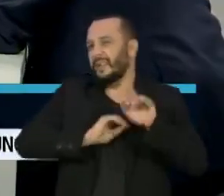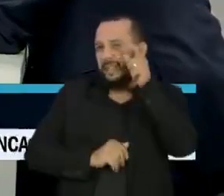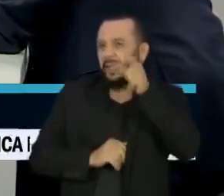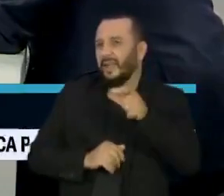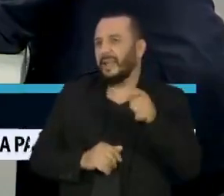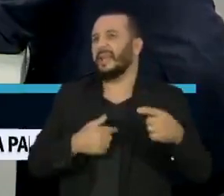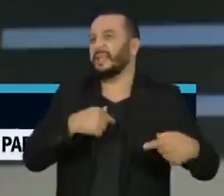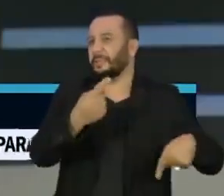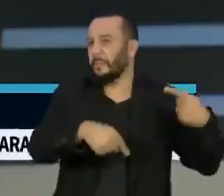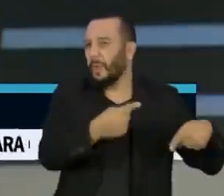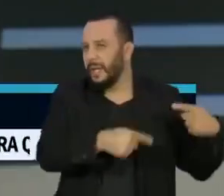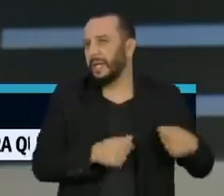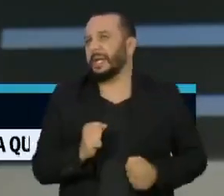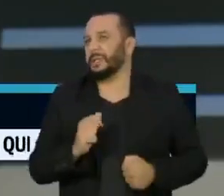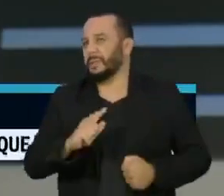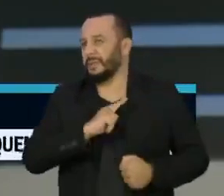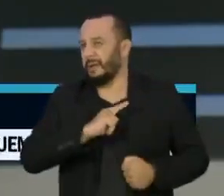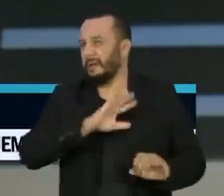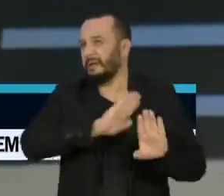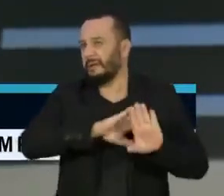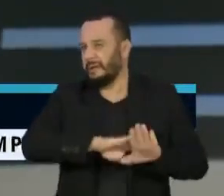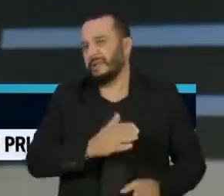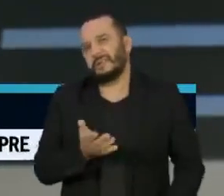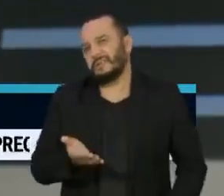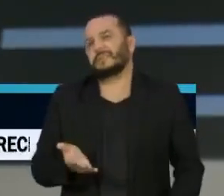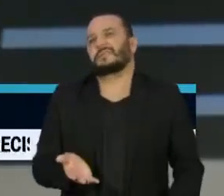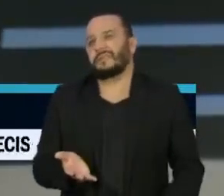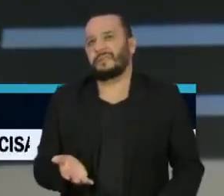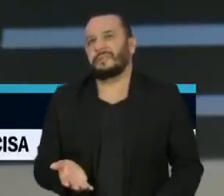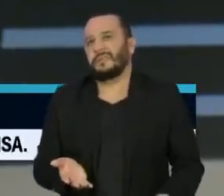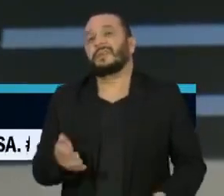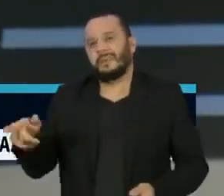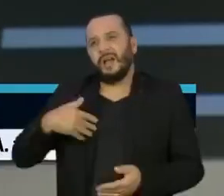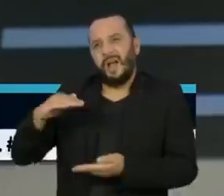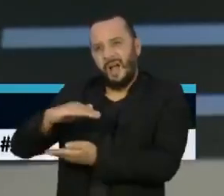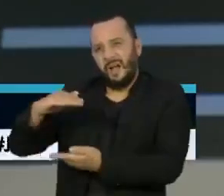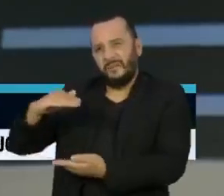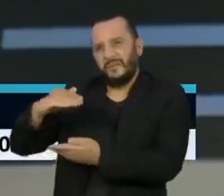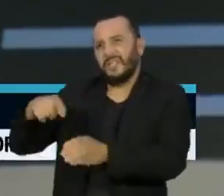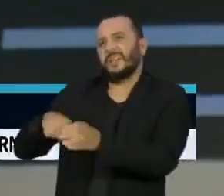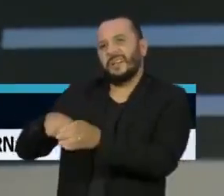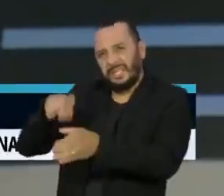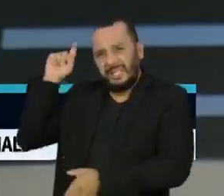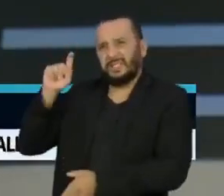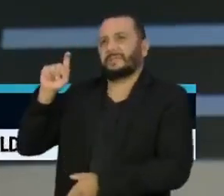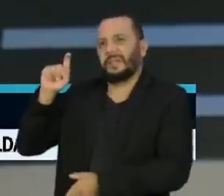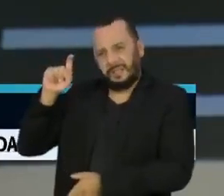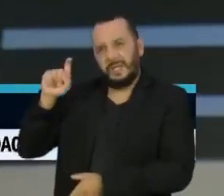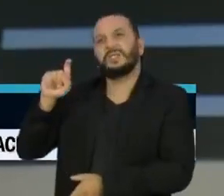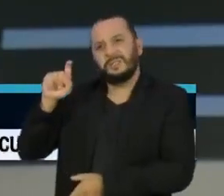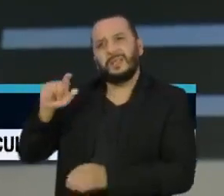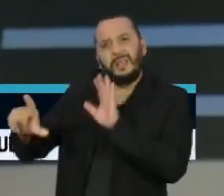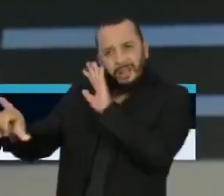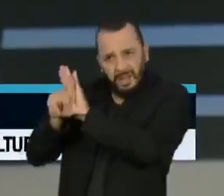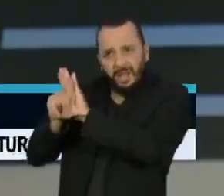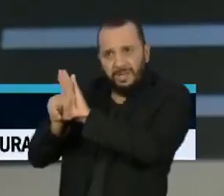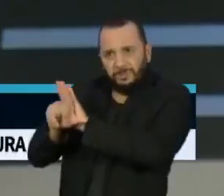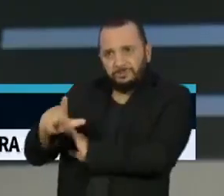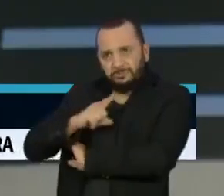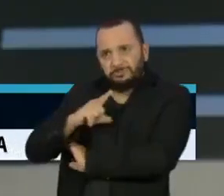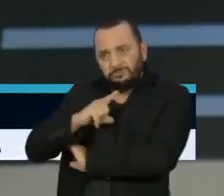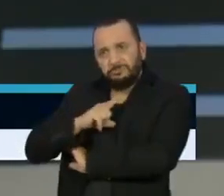de corporações, enfim. Eu acho que a independência deve ser preservada, isso está na lei, né?